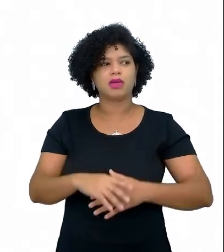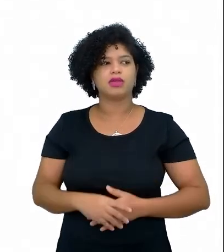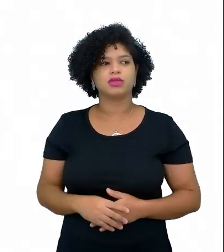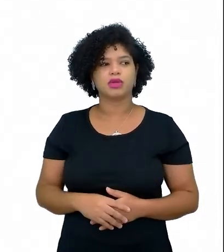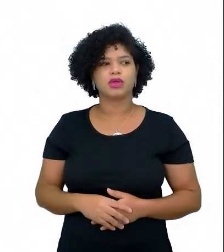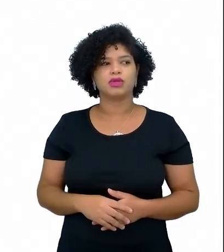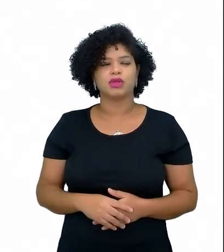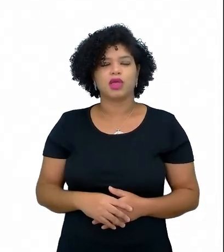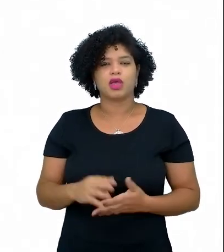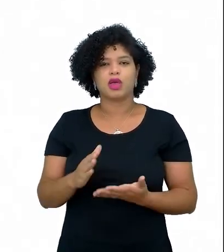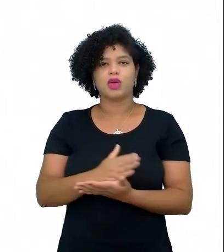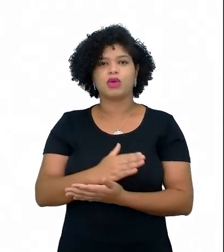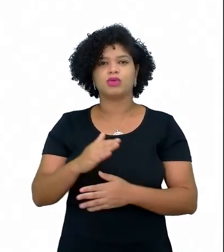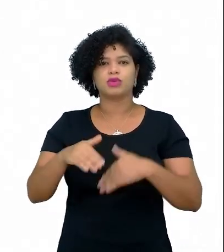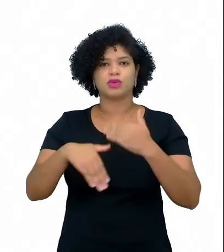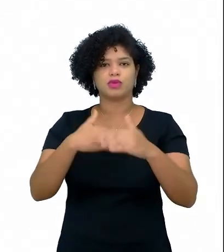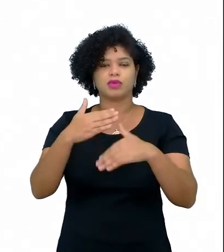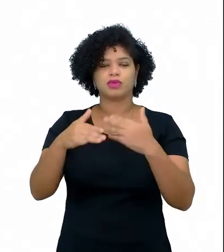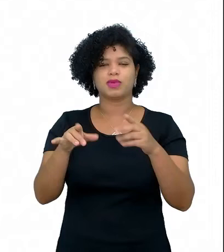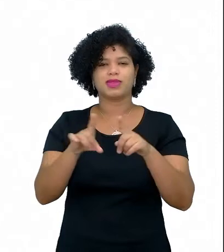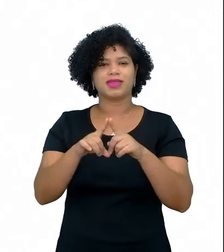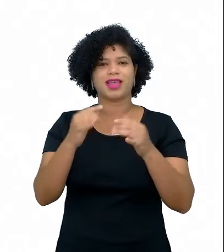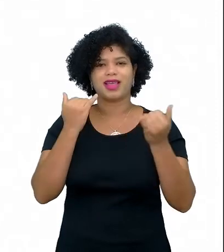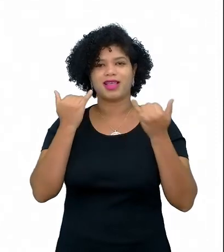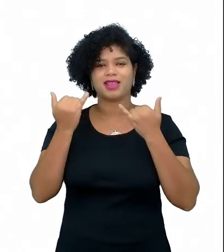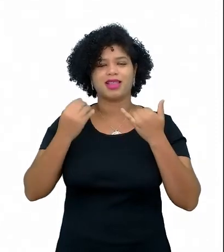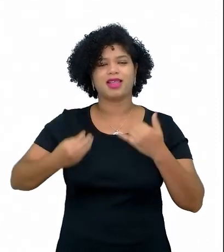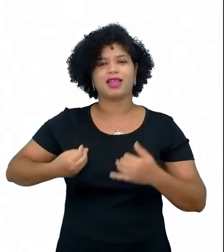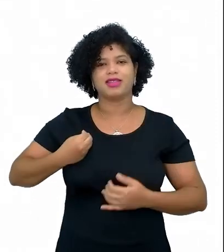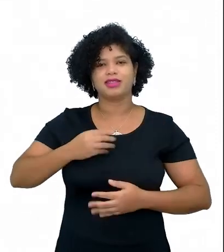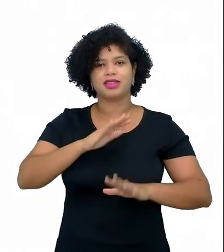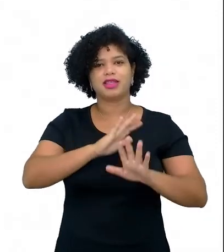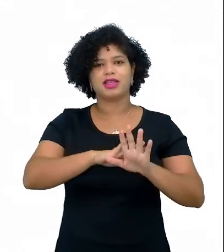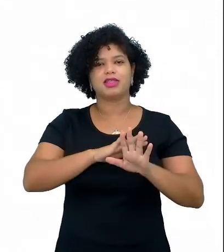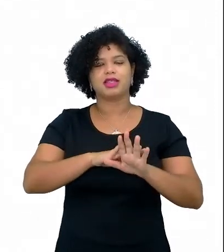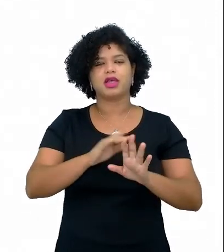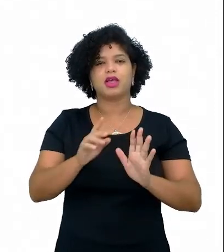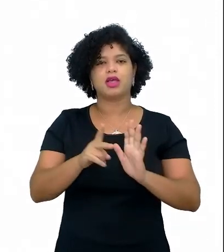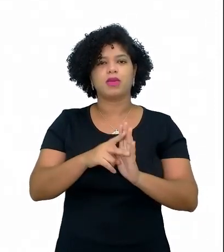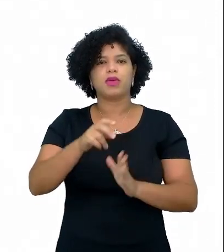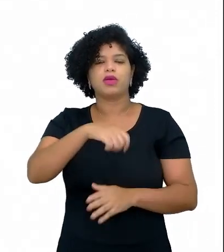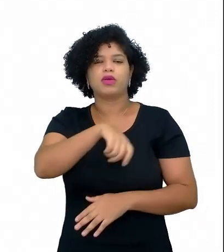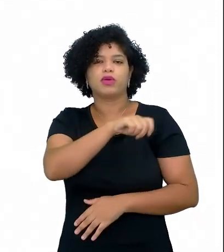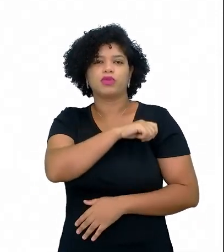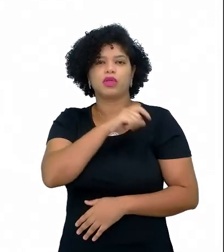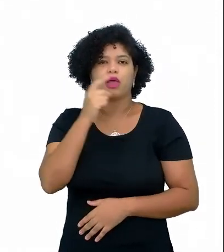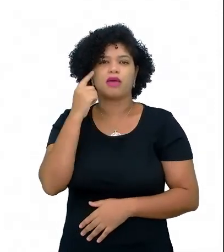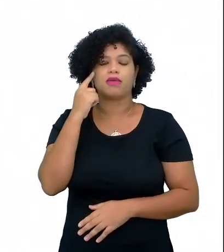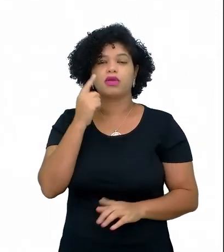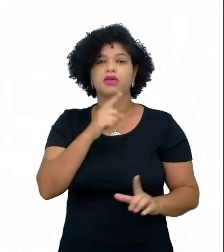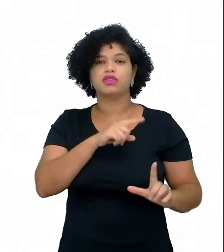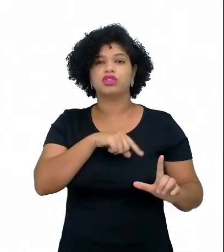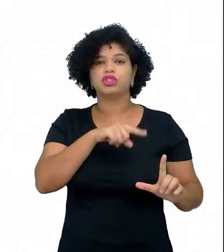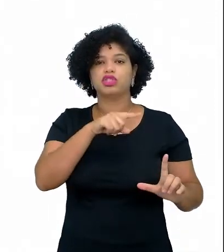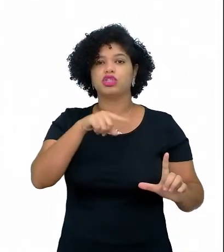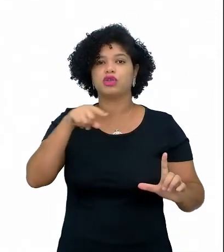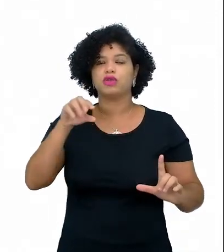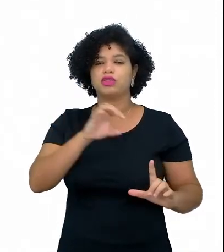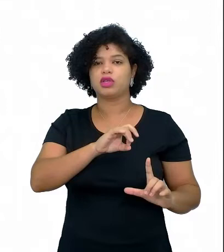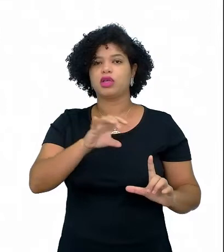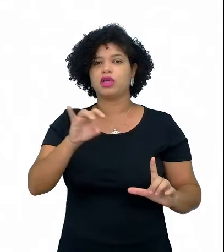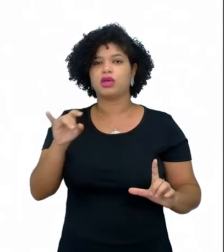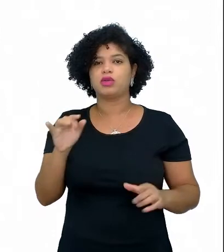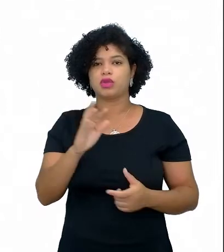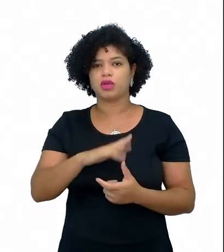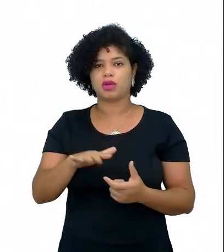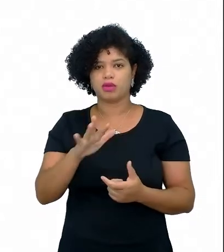de serem desenvolvidas, os conhecimentos pré-existentes dos estudantes, quando a gente vai ver, aí a gente vai ver o nível de letramento de cada um, as atividades e